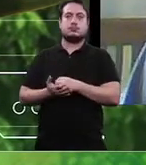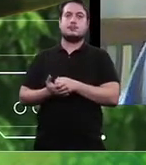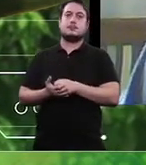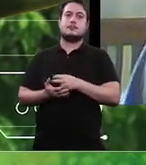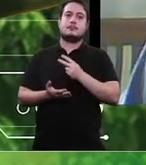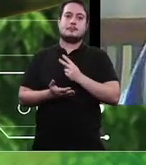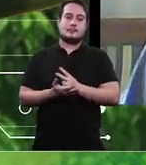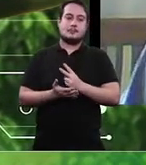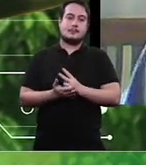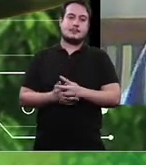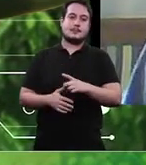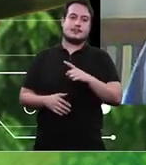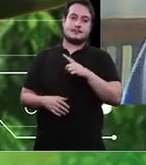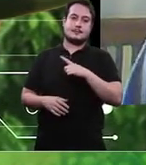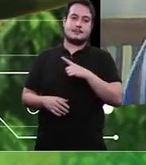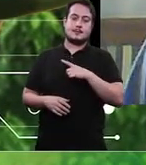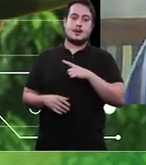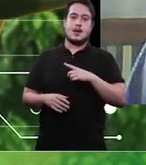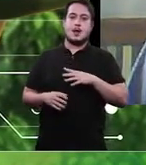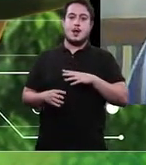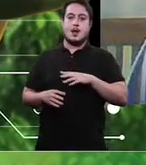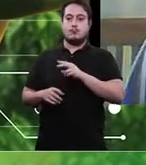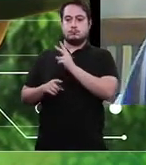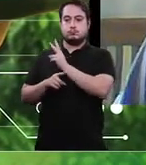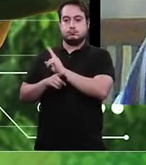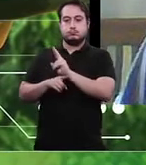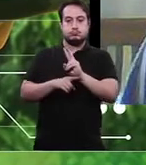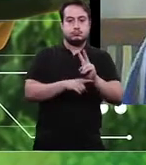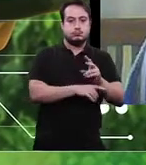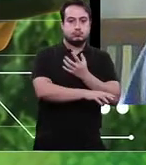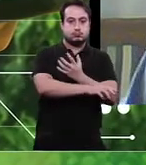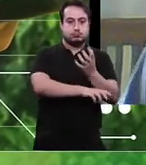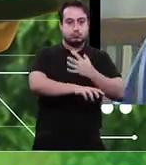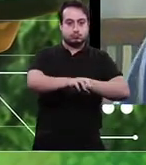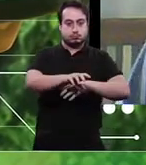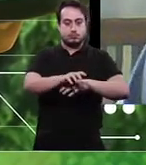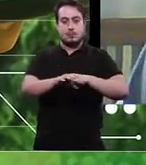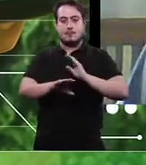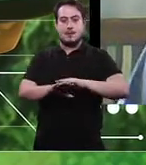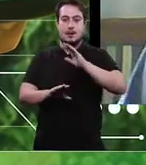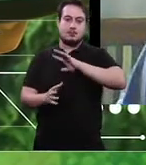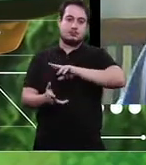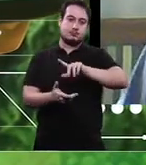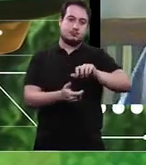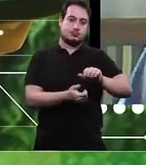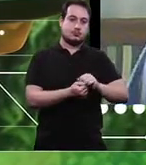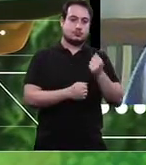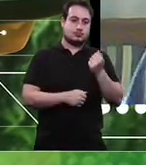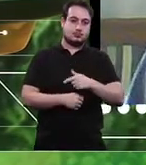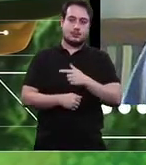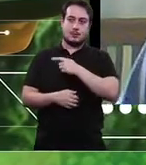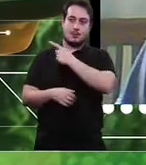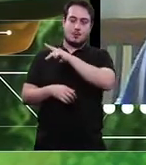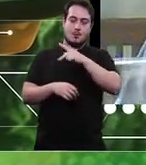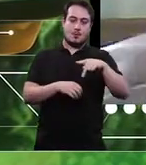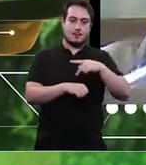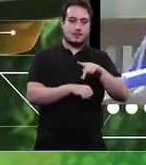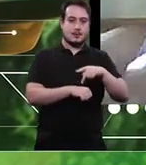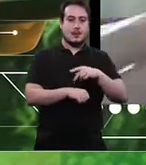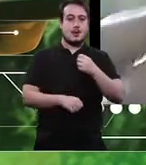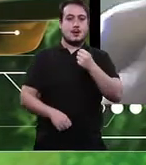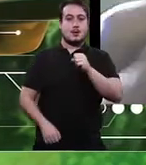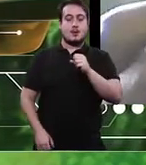de levarmos, né, e conservarmos a maior vegetação do mundo, apesar de termos a Amazônia